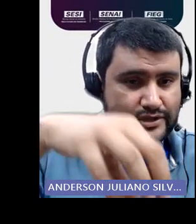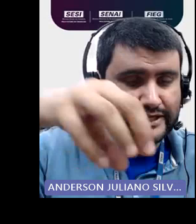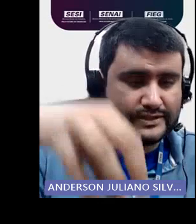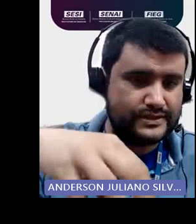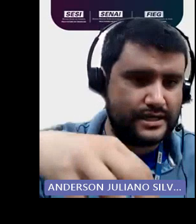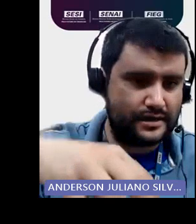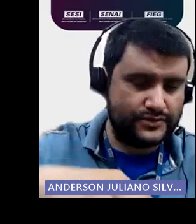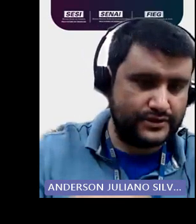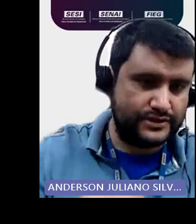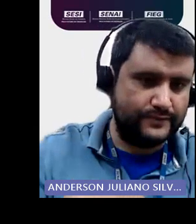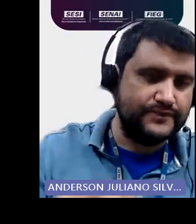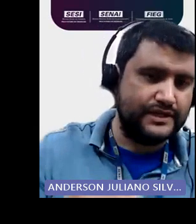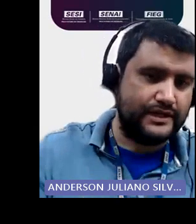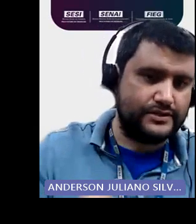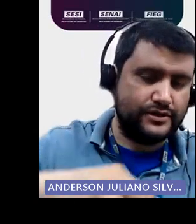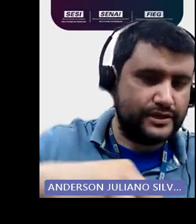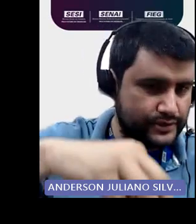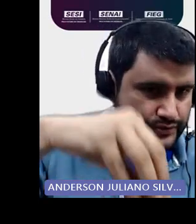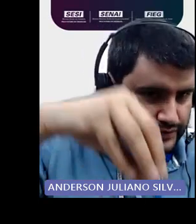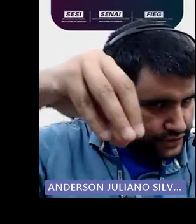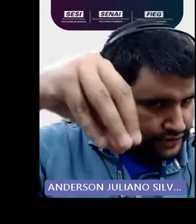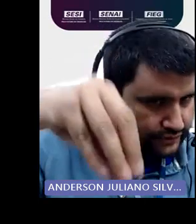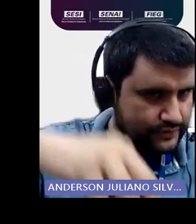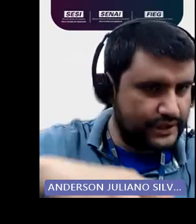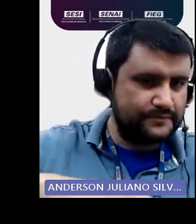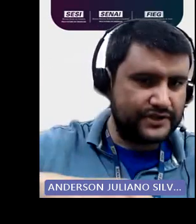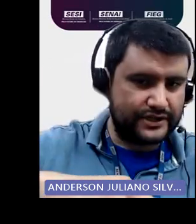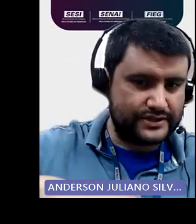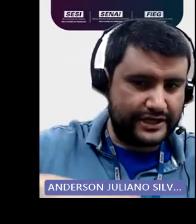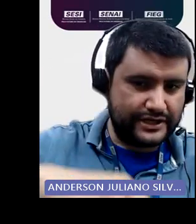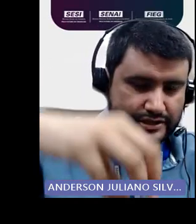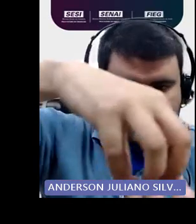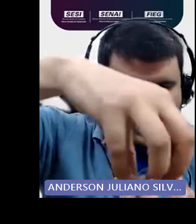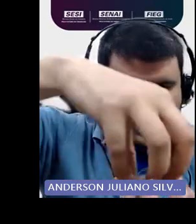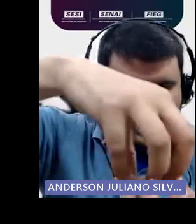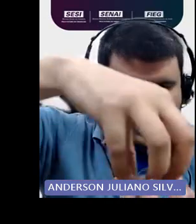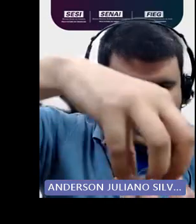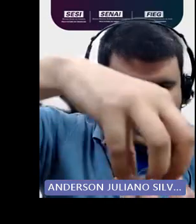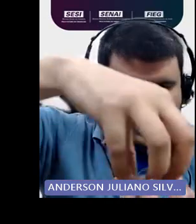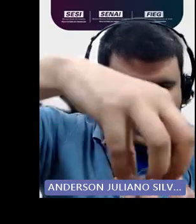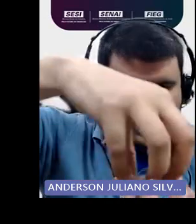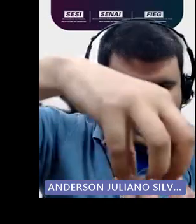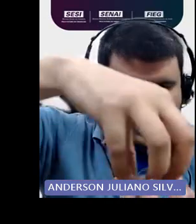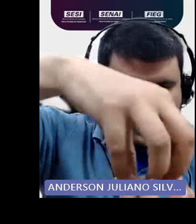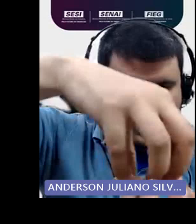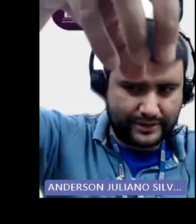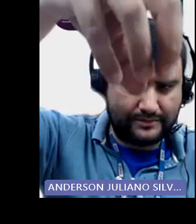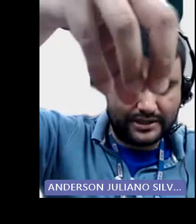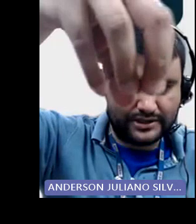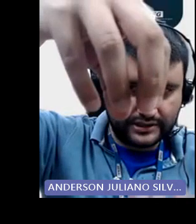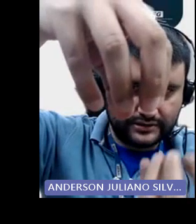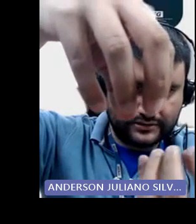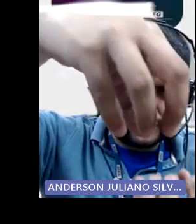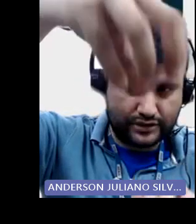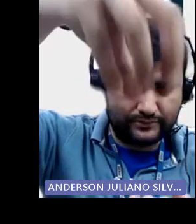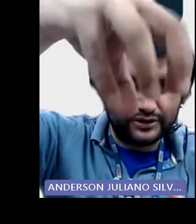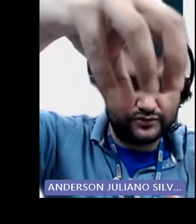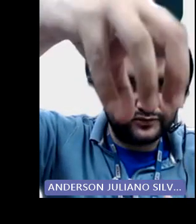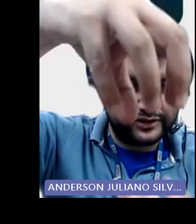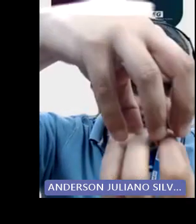que é uniaxial, ou seja, ela só é em um sentido crescente, né? Isso, geralmente um para cima e outro para baixo ali,